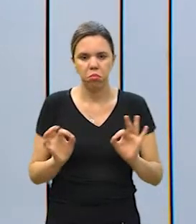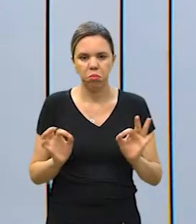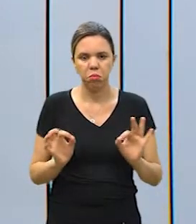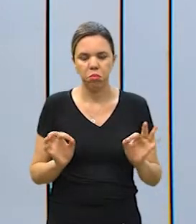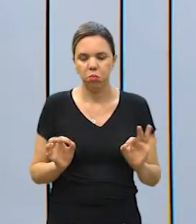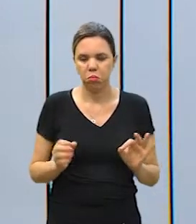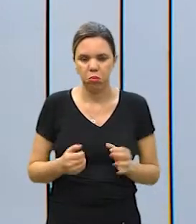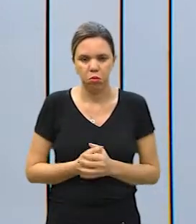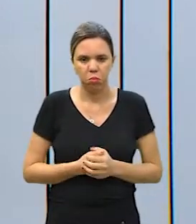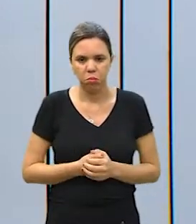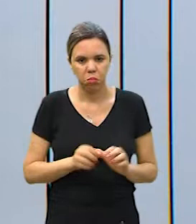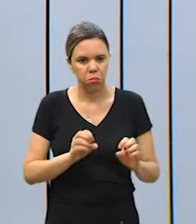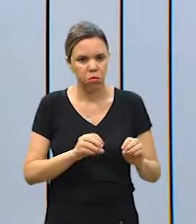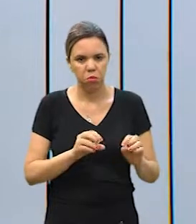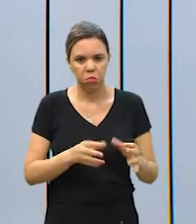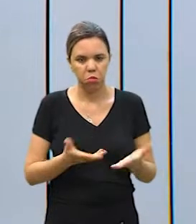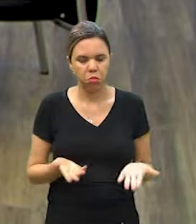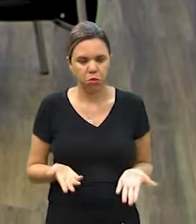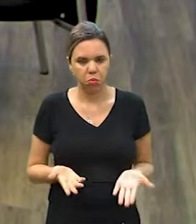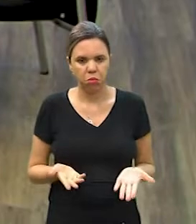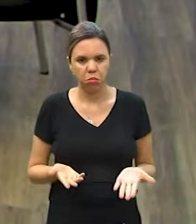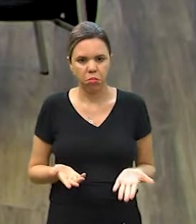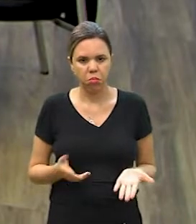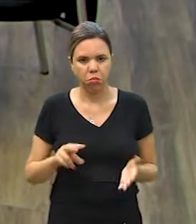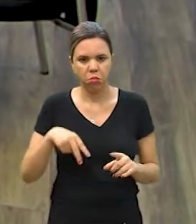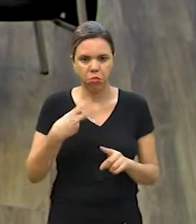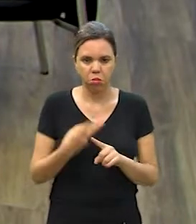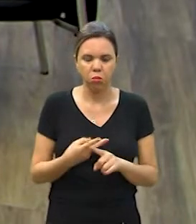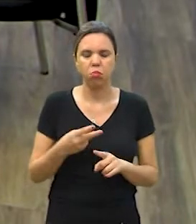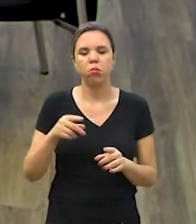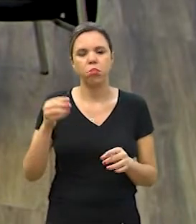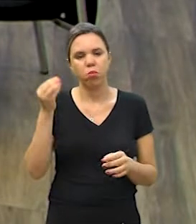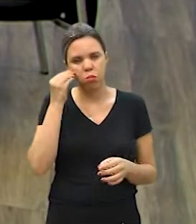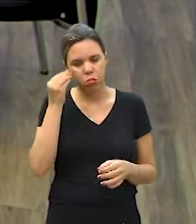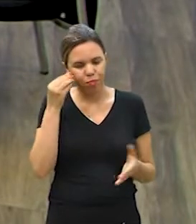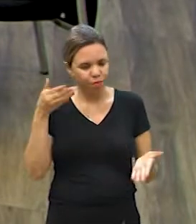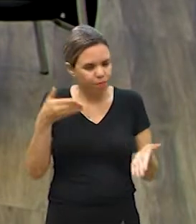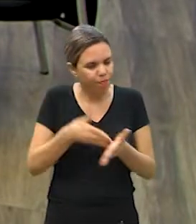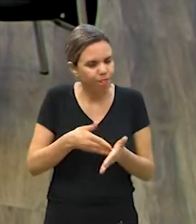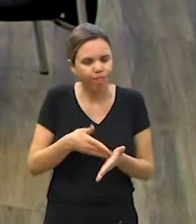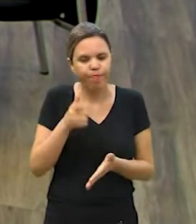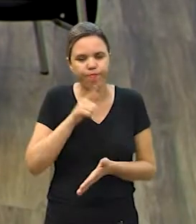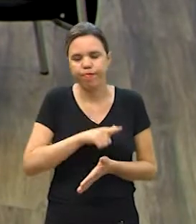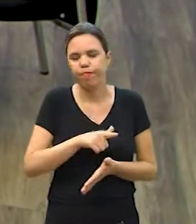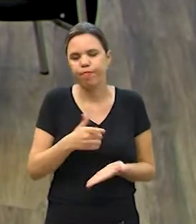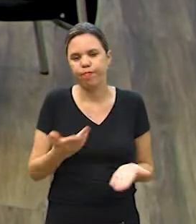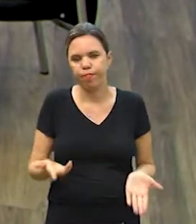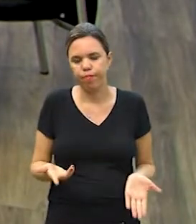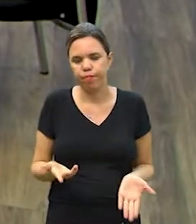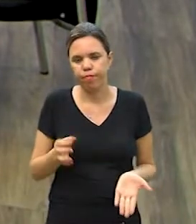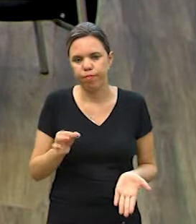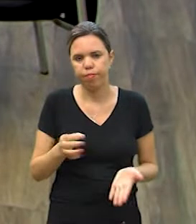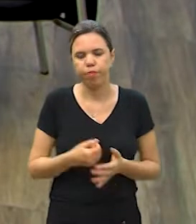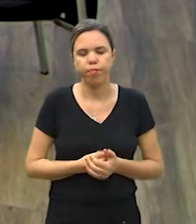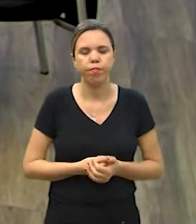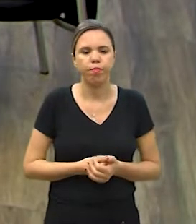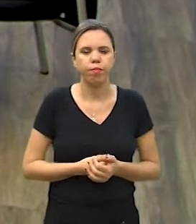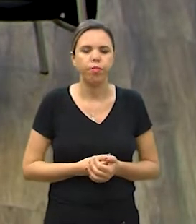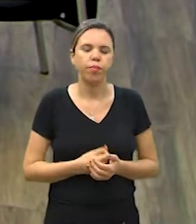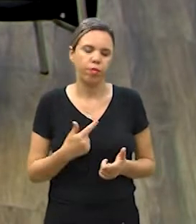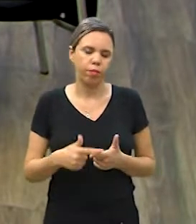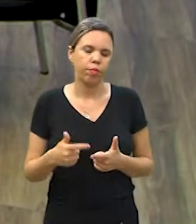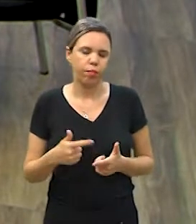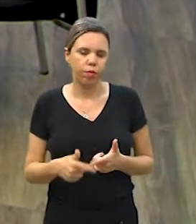qualidade a educação. Eles vão até mais do que dá, passa daquele limite exatamente, de aula. Exatamente. Há